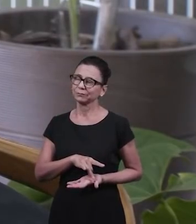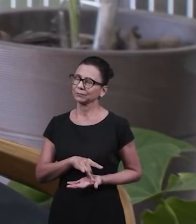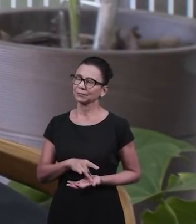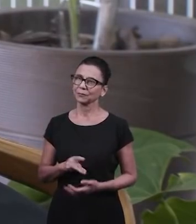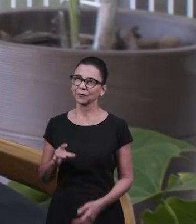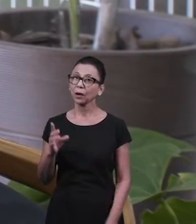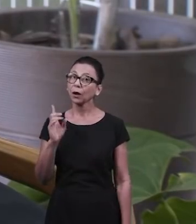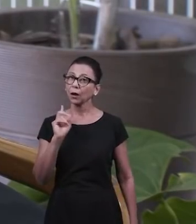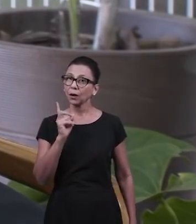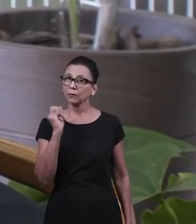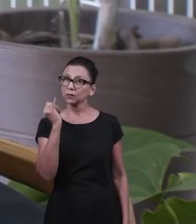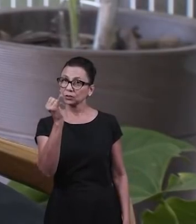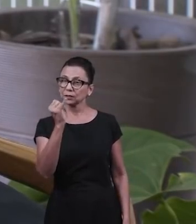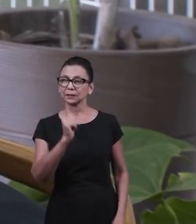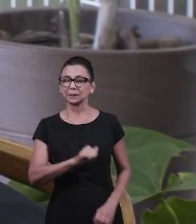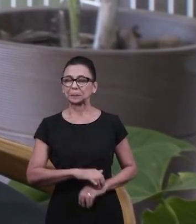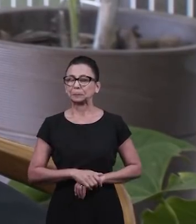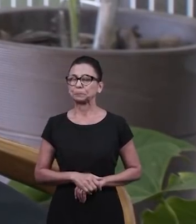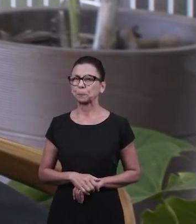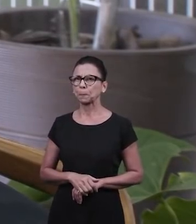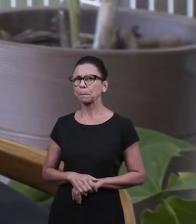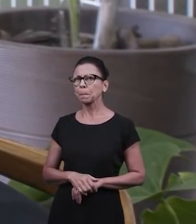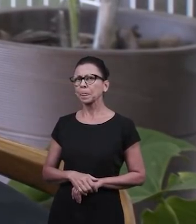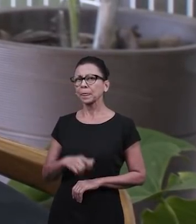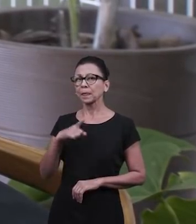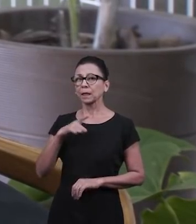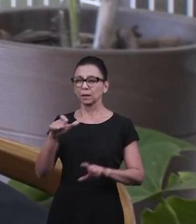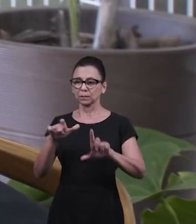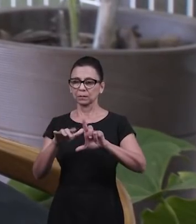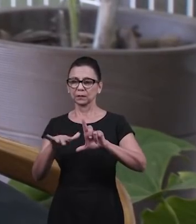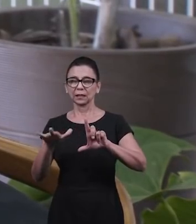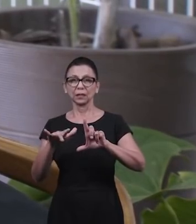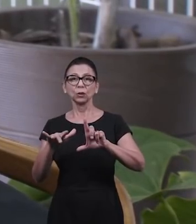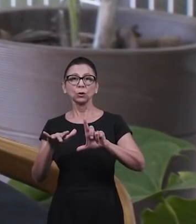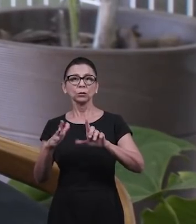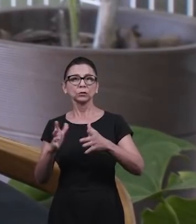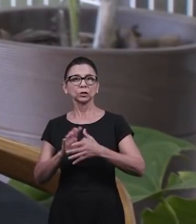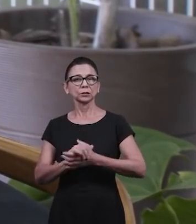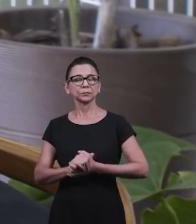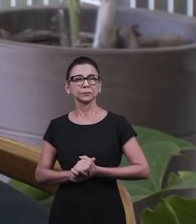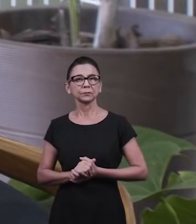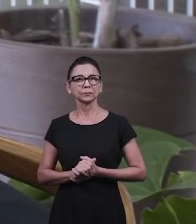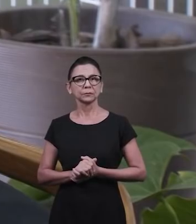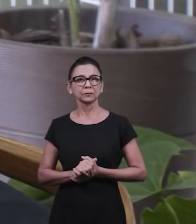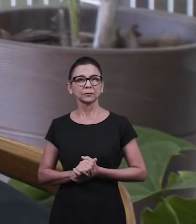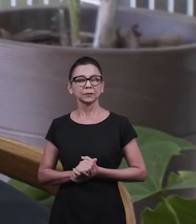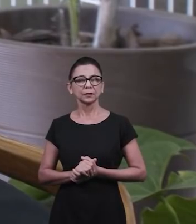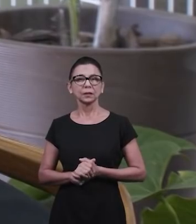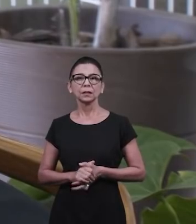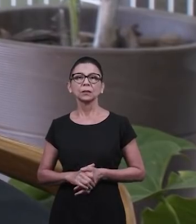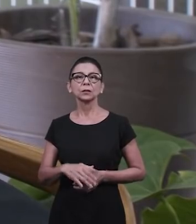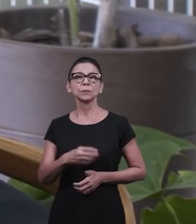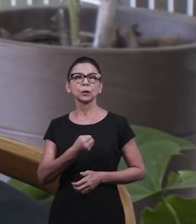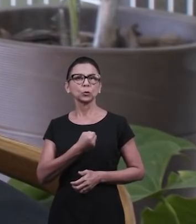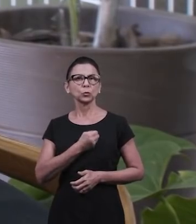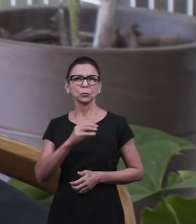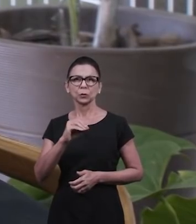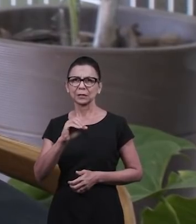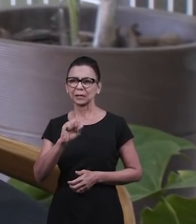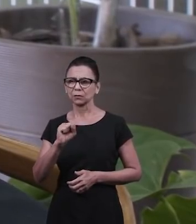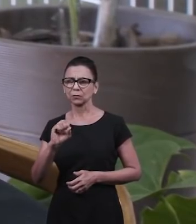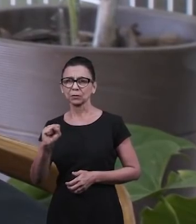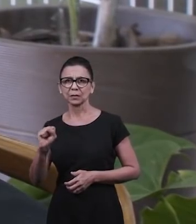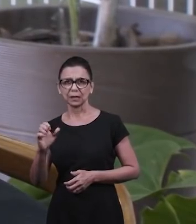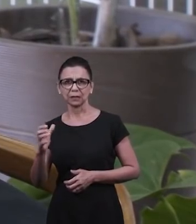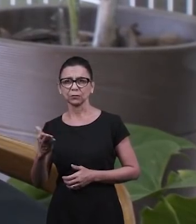que se você mora no Brasil, nós temos um canal direto para te atender. Ligue gratuitamente a qualquer hora do dia ou da noite para